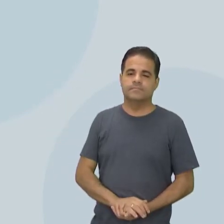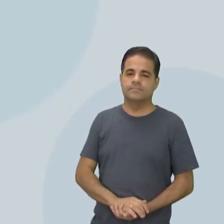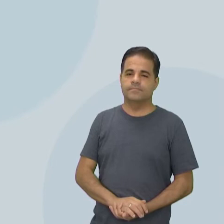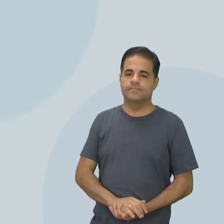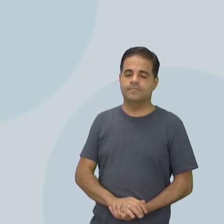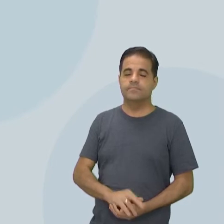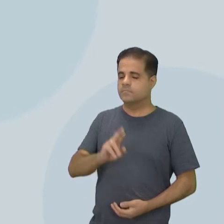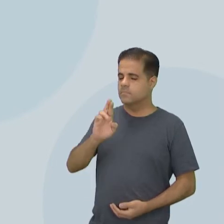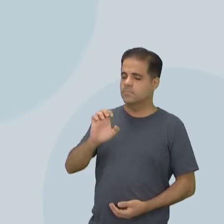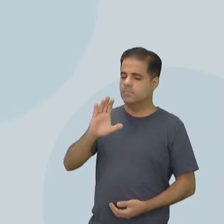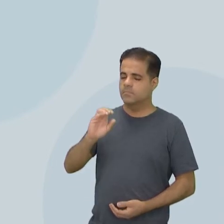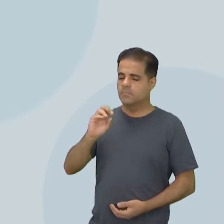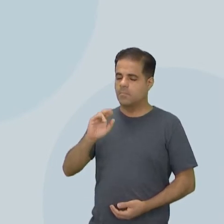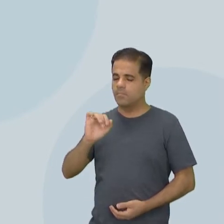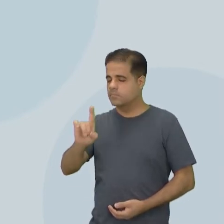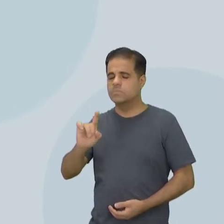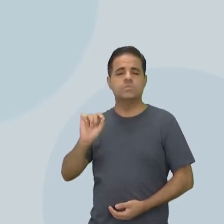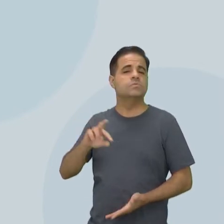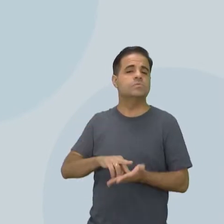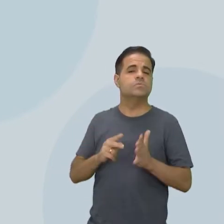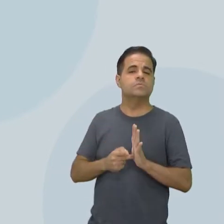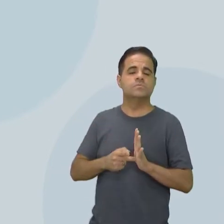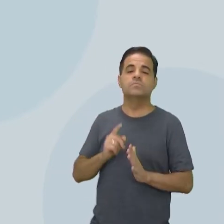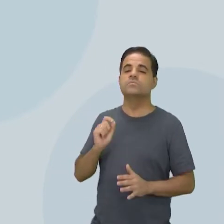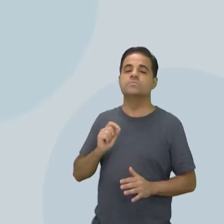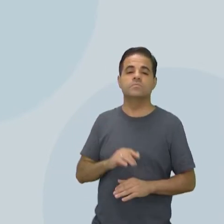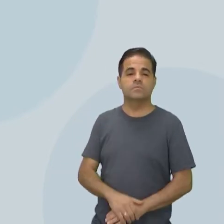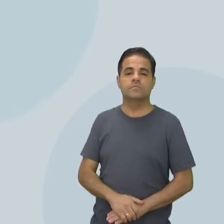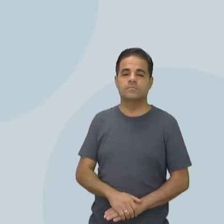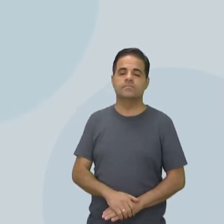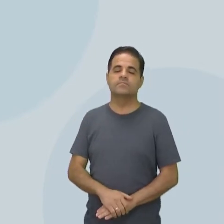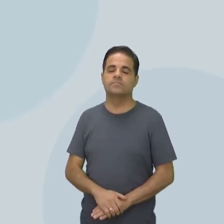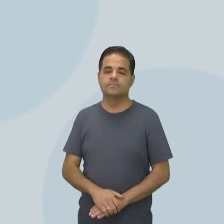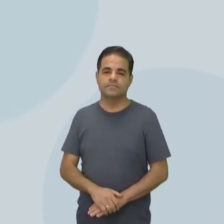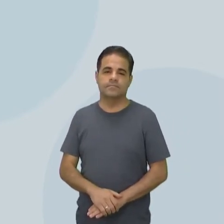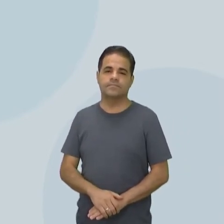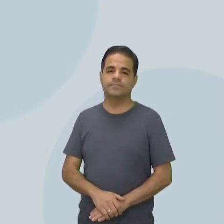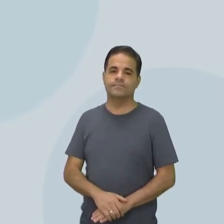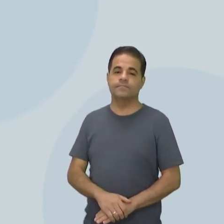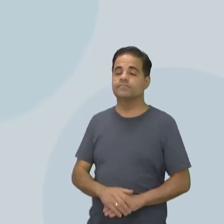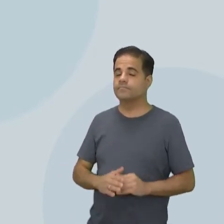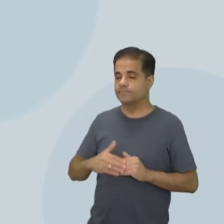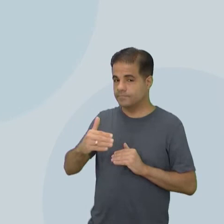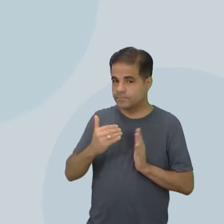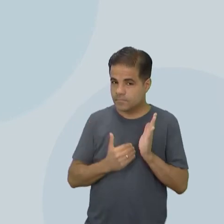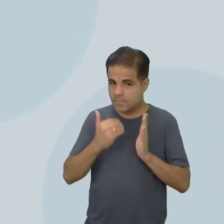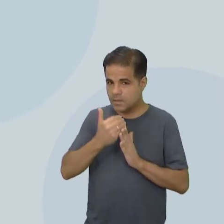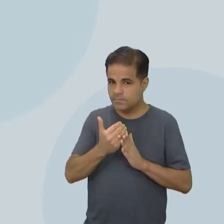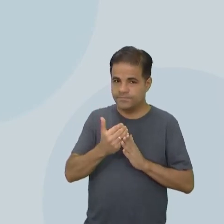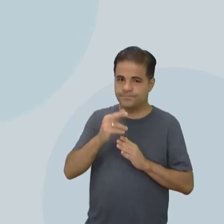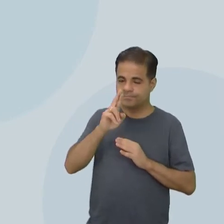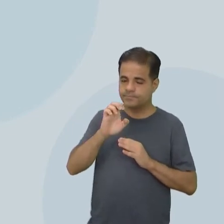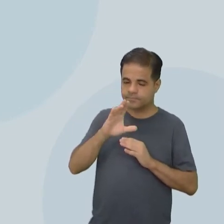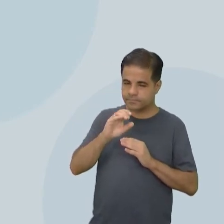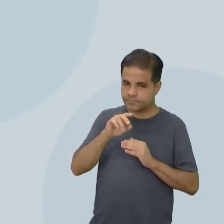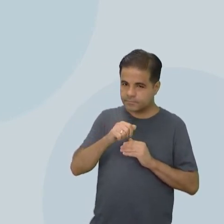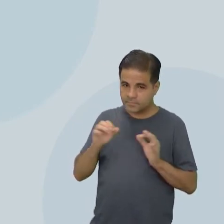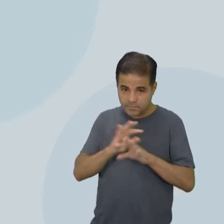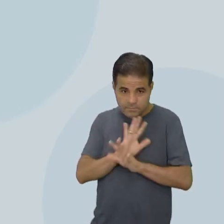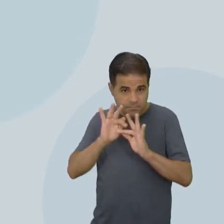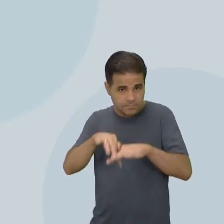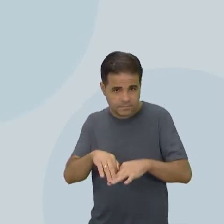recorde? O que é recorde, né? Gravação, recorde, aquilo que fica no máximo. Então, a aula está indo para o final, eu tenho que